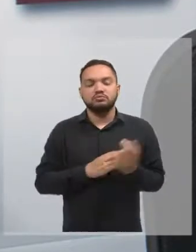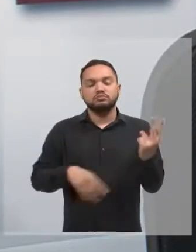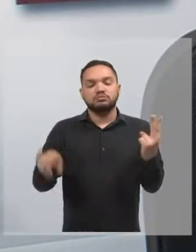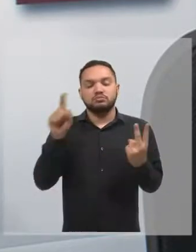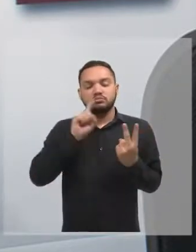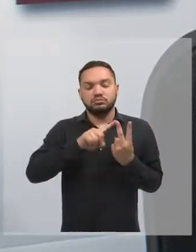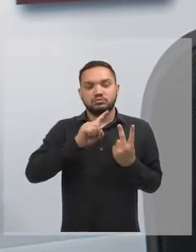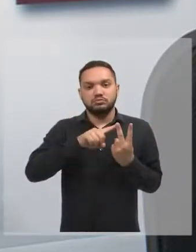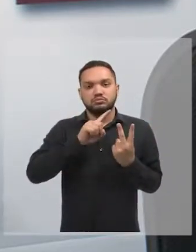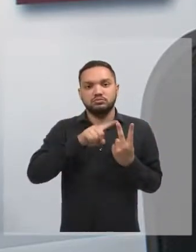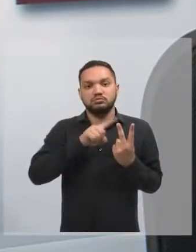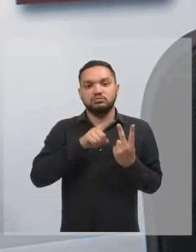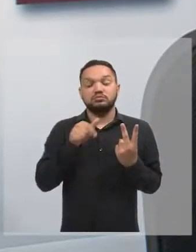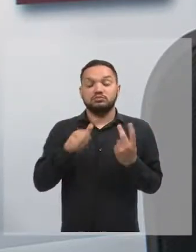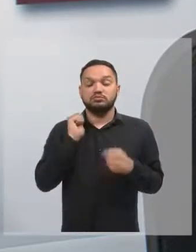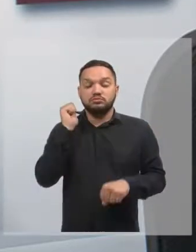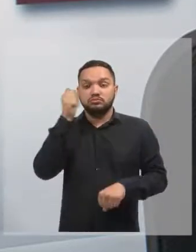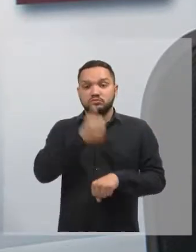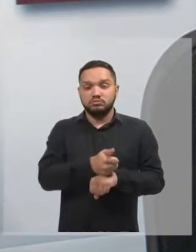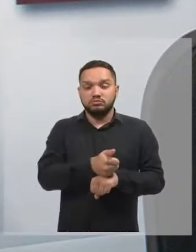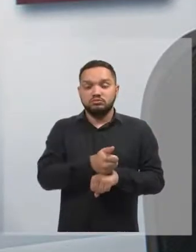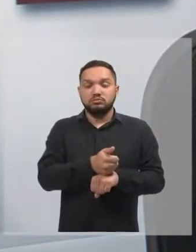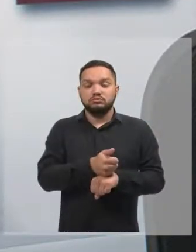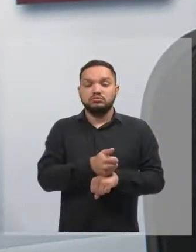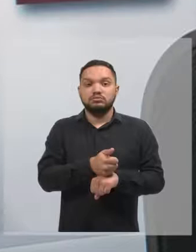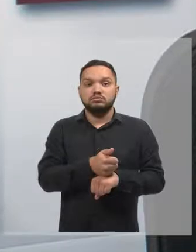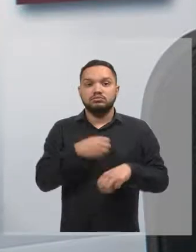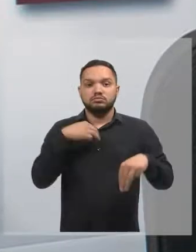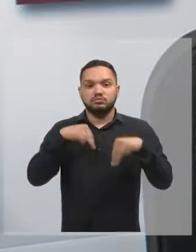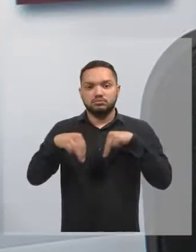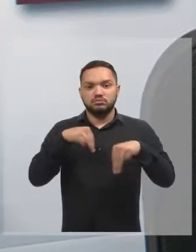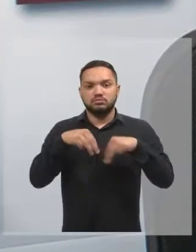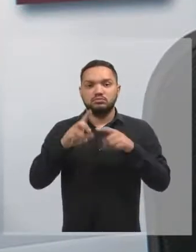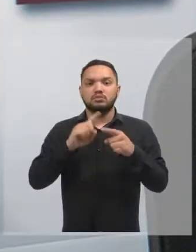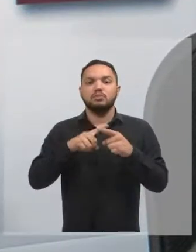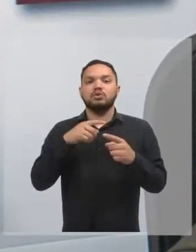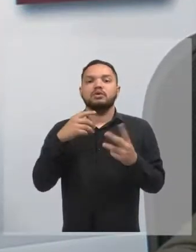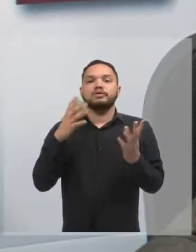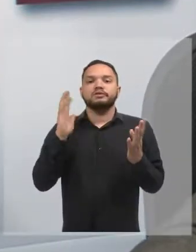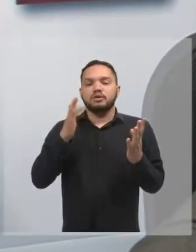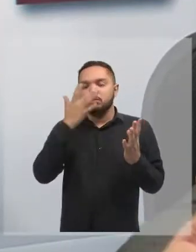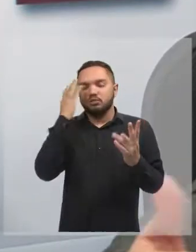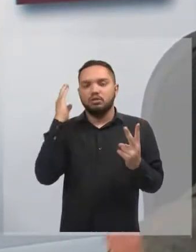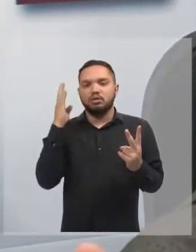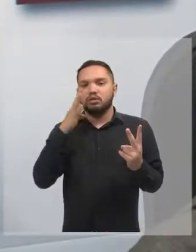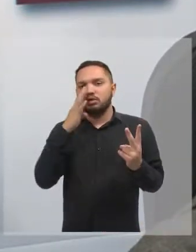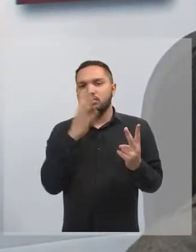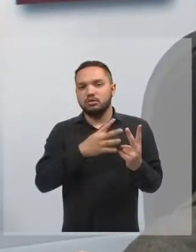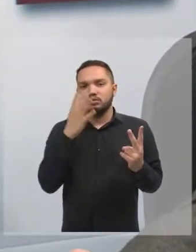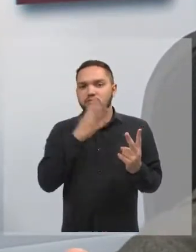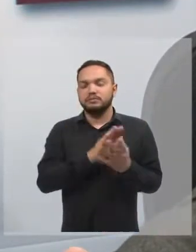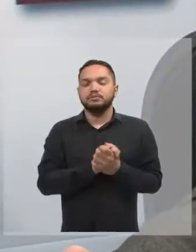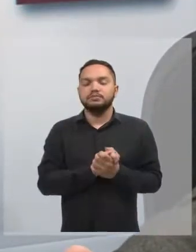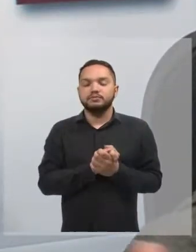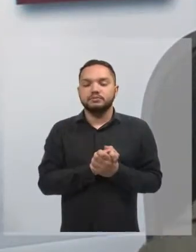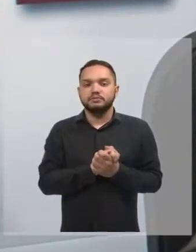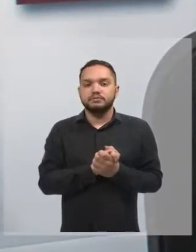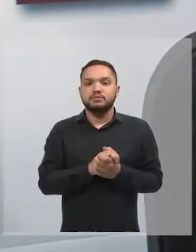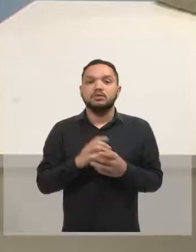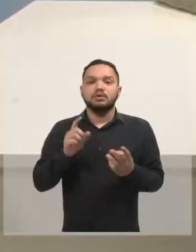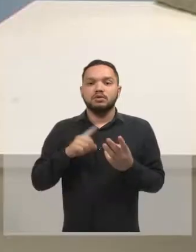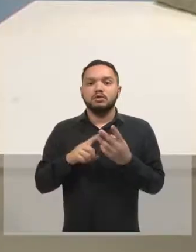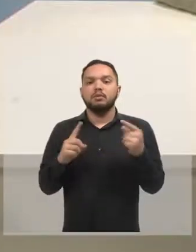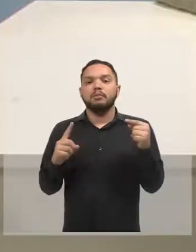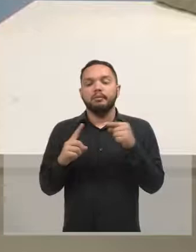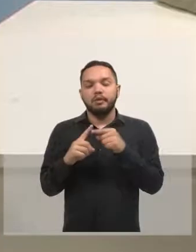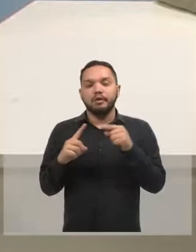e o segundo, que assume já herdando várias polêmicas, né, Paulo? E é um especialista na área de